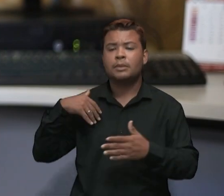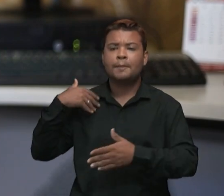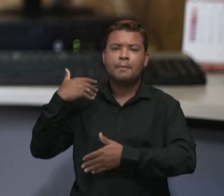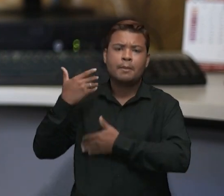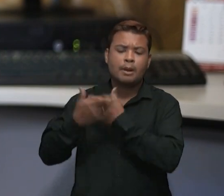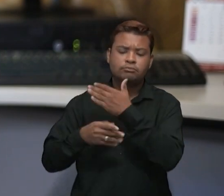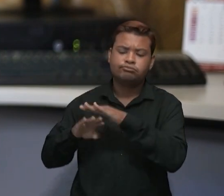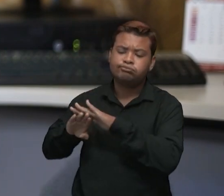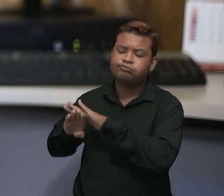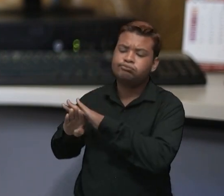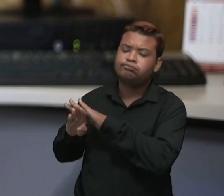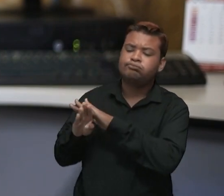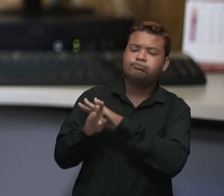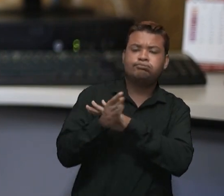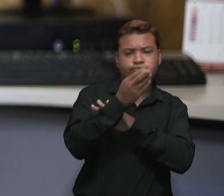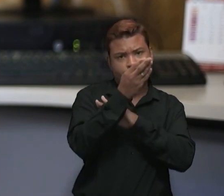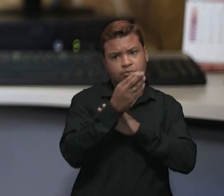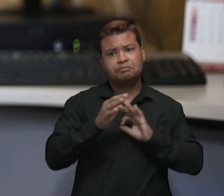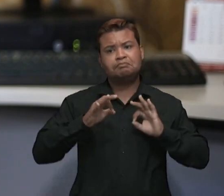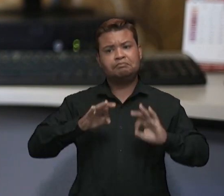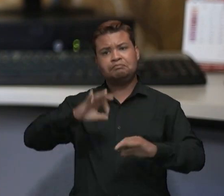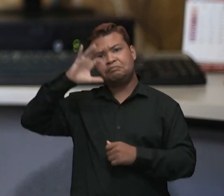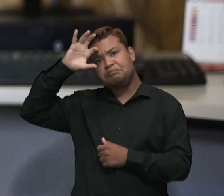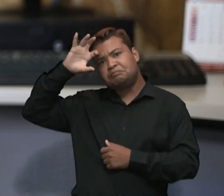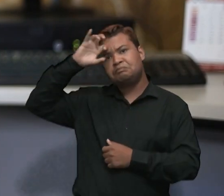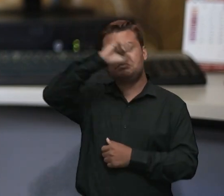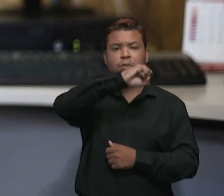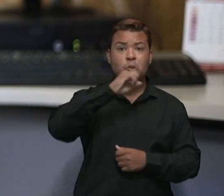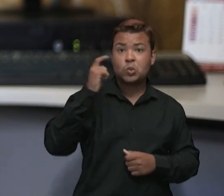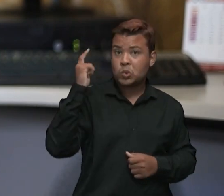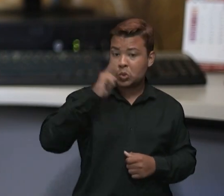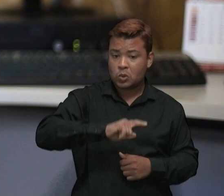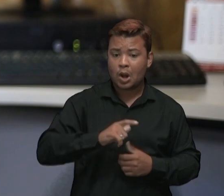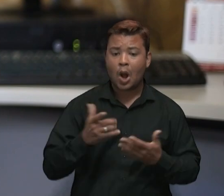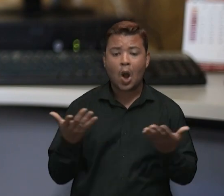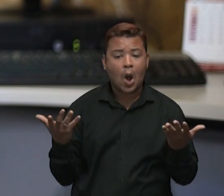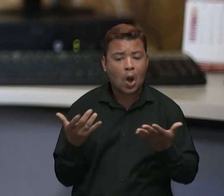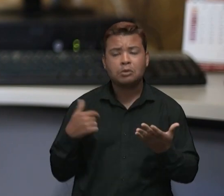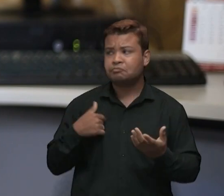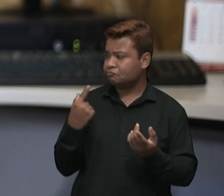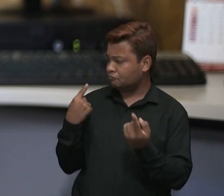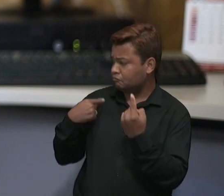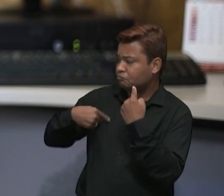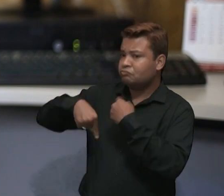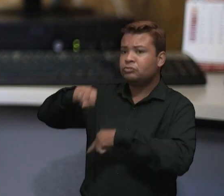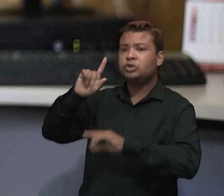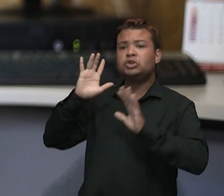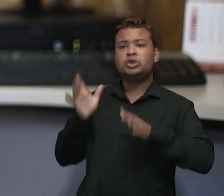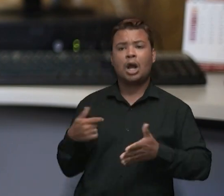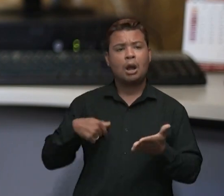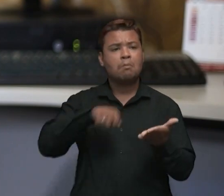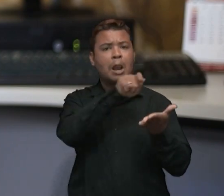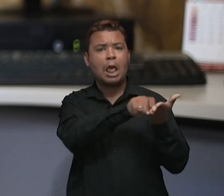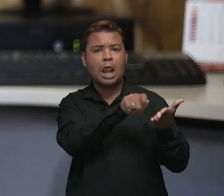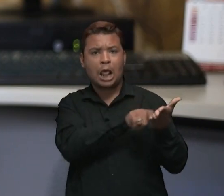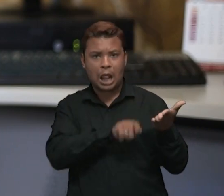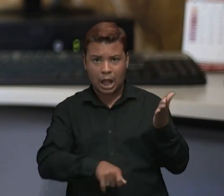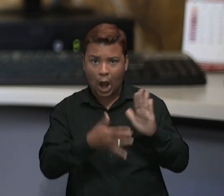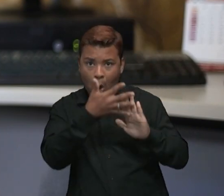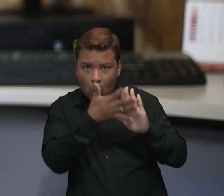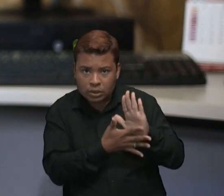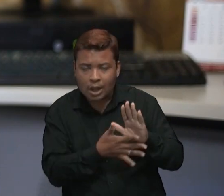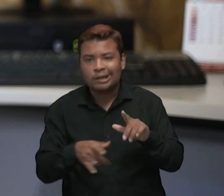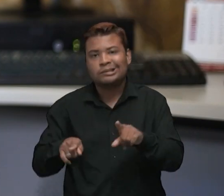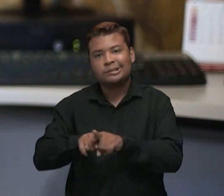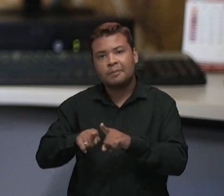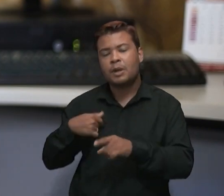pegando costume e vai realmente se acostumando. E hoje em dia eu vejo uma grande evolução, tanto na escrita dos roteiros, quanto na